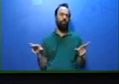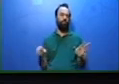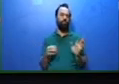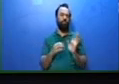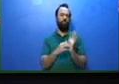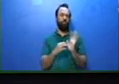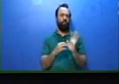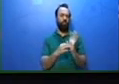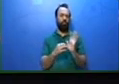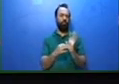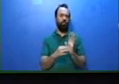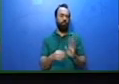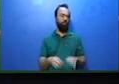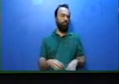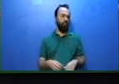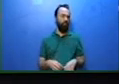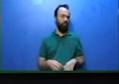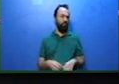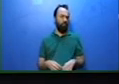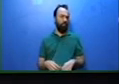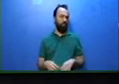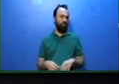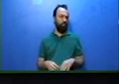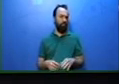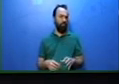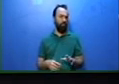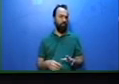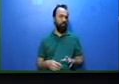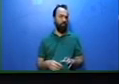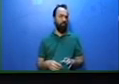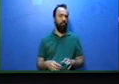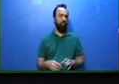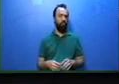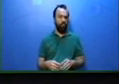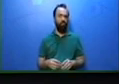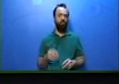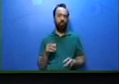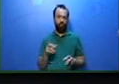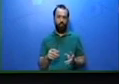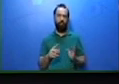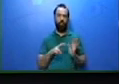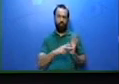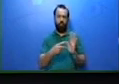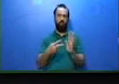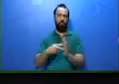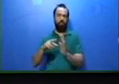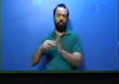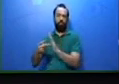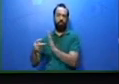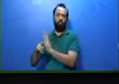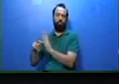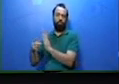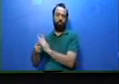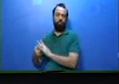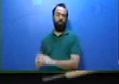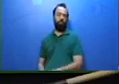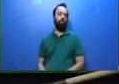vai aparecer na historinha, em quadrinhos. Todos eles com significado de acordo com a mensagem, tá?